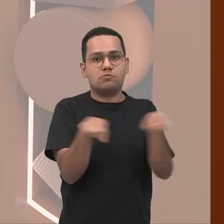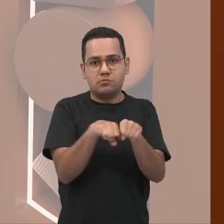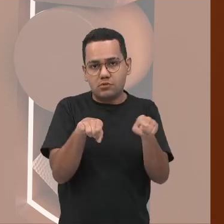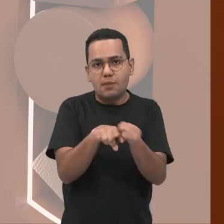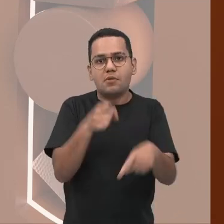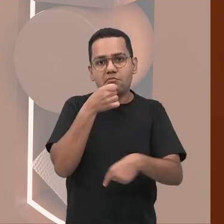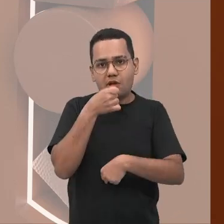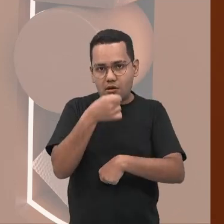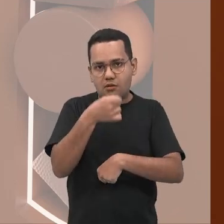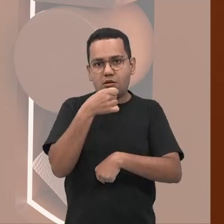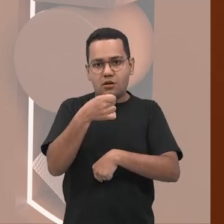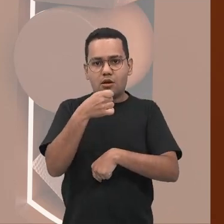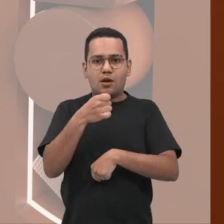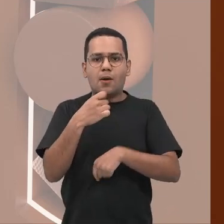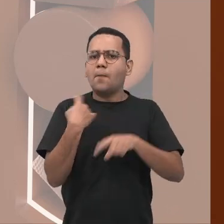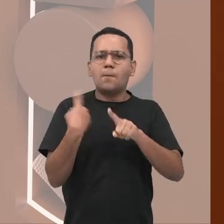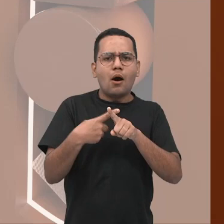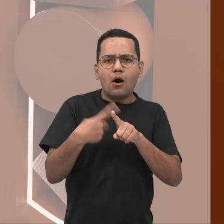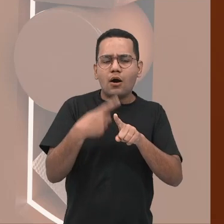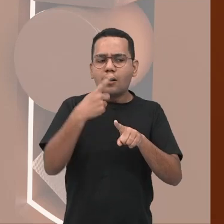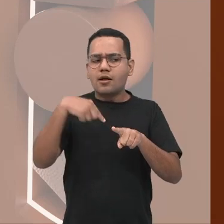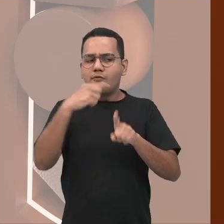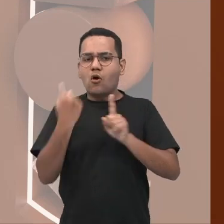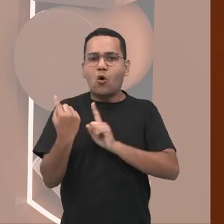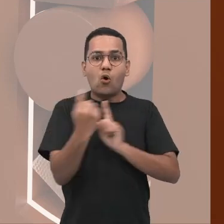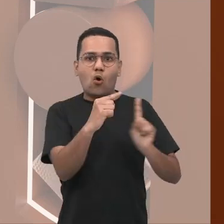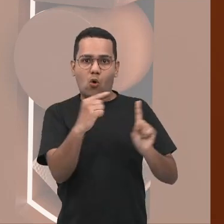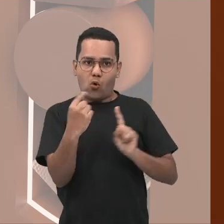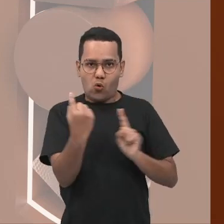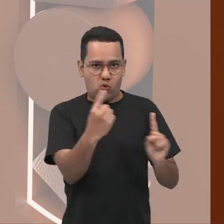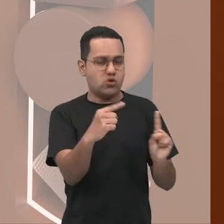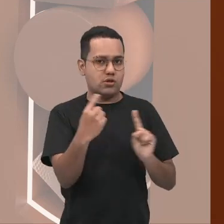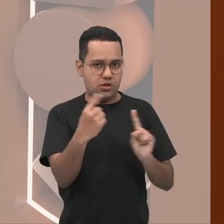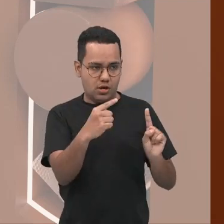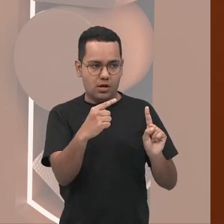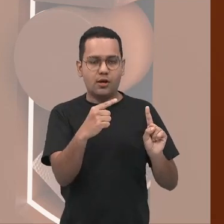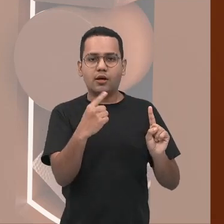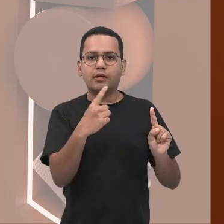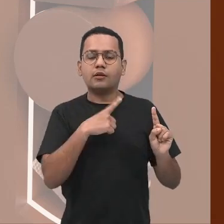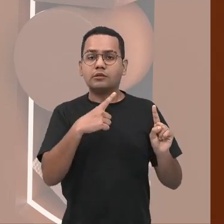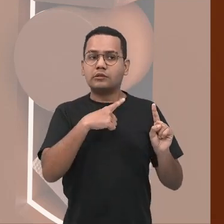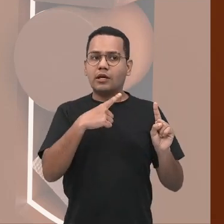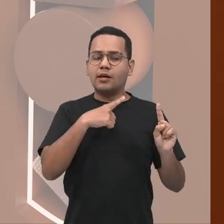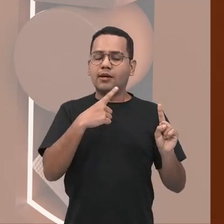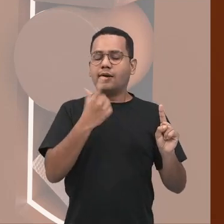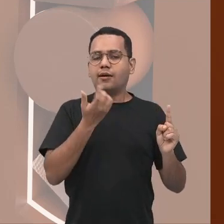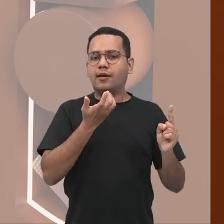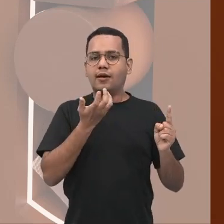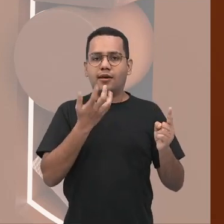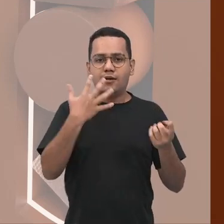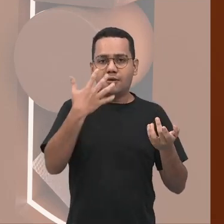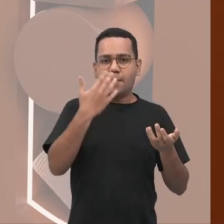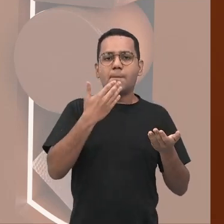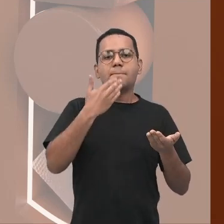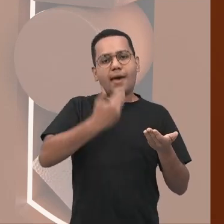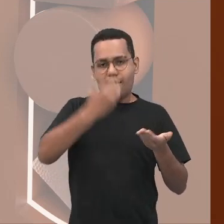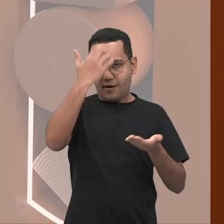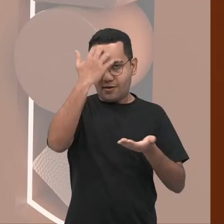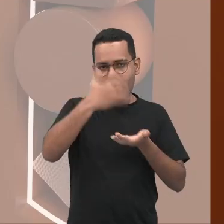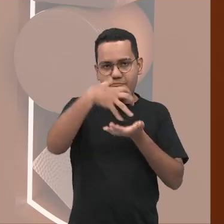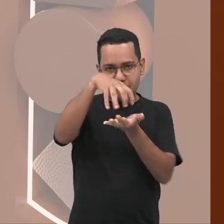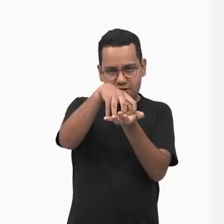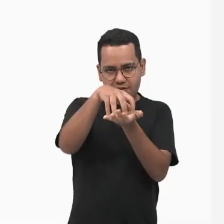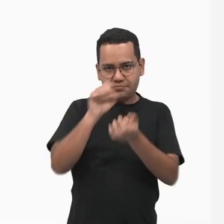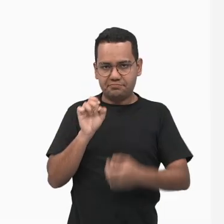vai bater direto no imperador até chegar o momento em que ele vai pedir para sair, não é isso? Então vamos